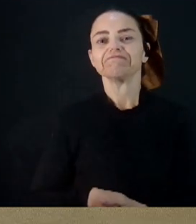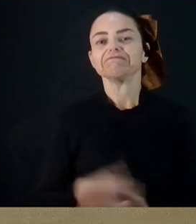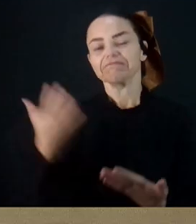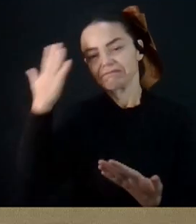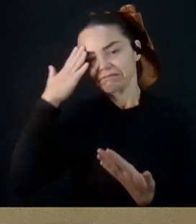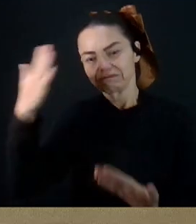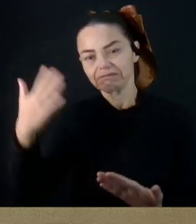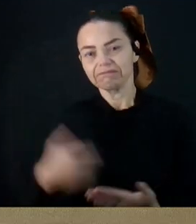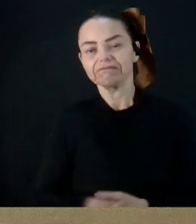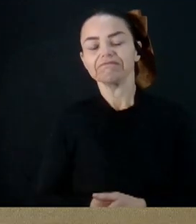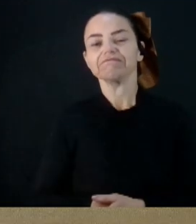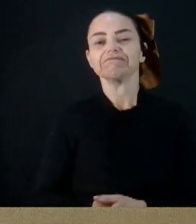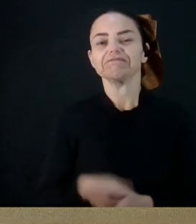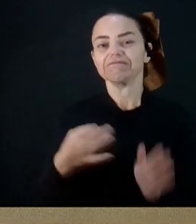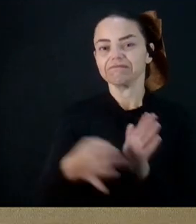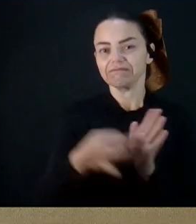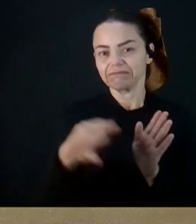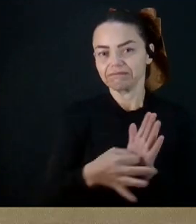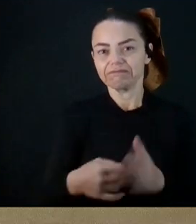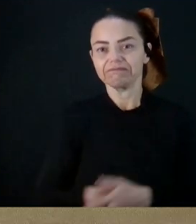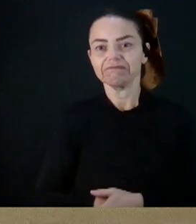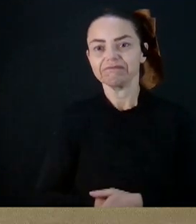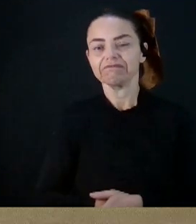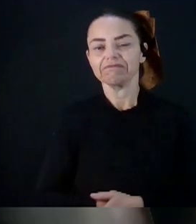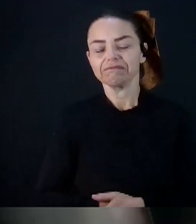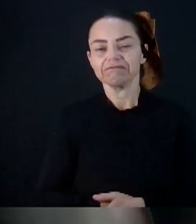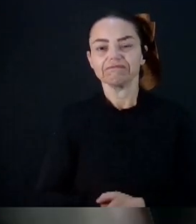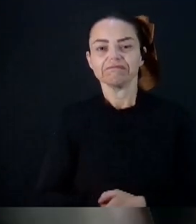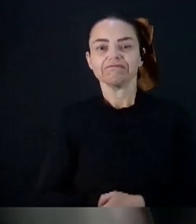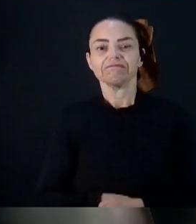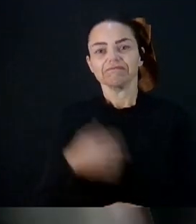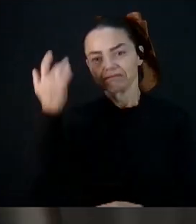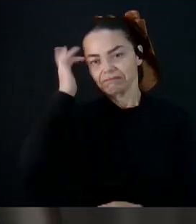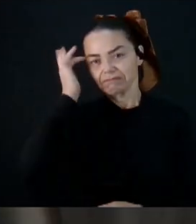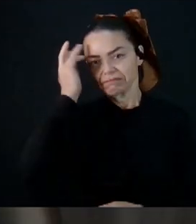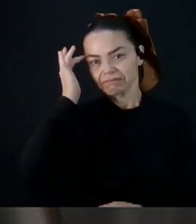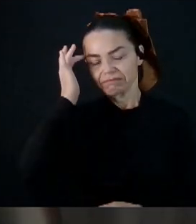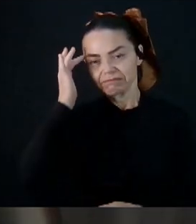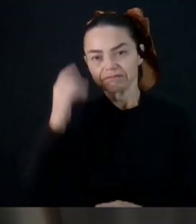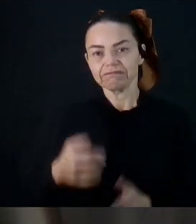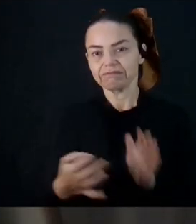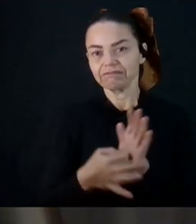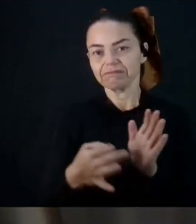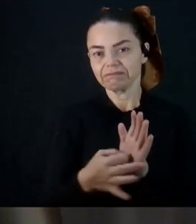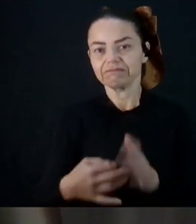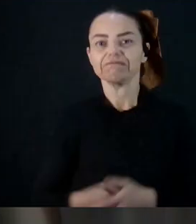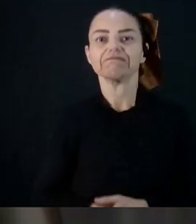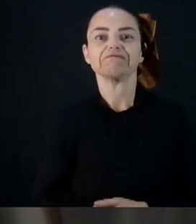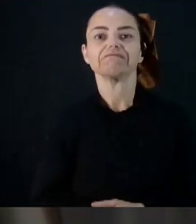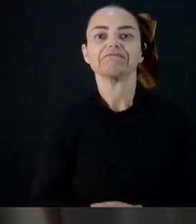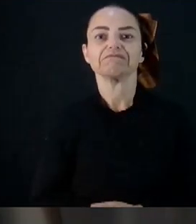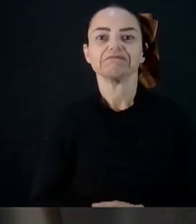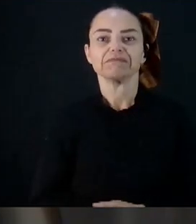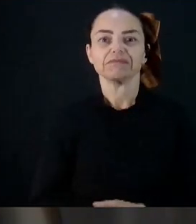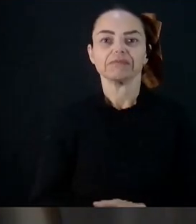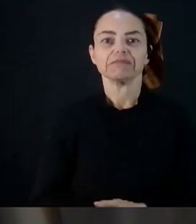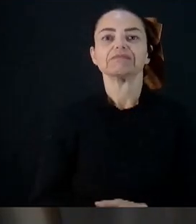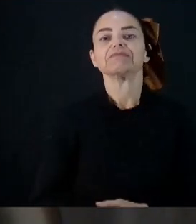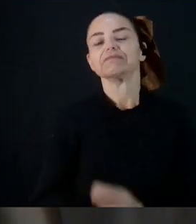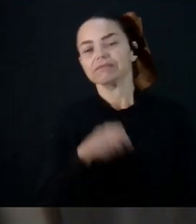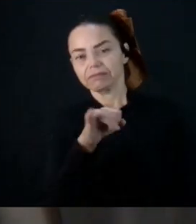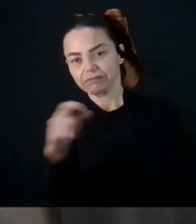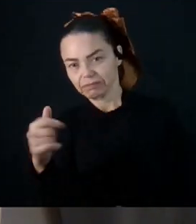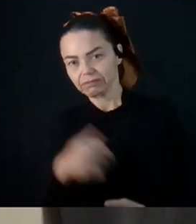obrigada, deixa uma dica aí para o pessoal de casa. Eu acho que a maior dica é assim, né, caso, né,